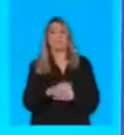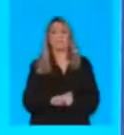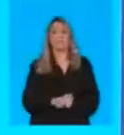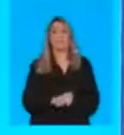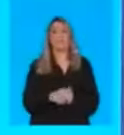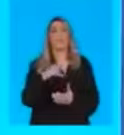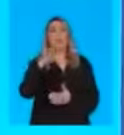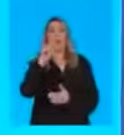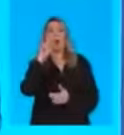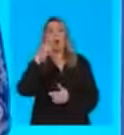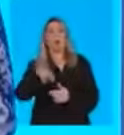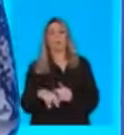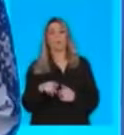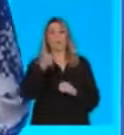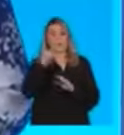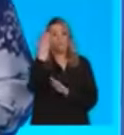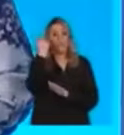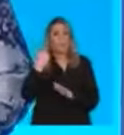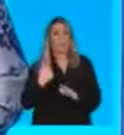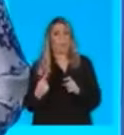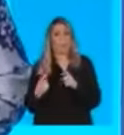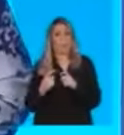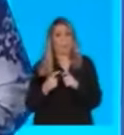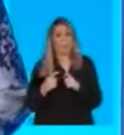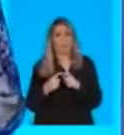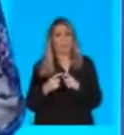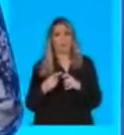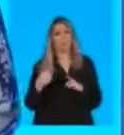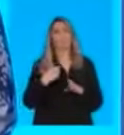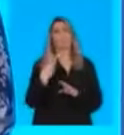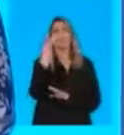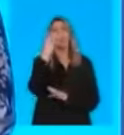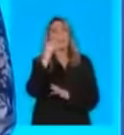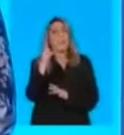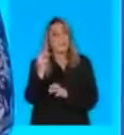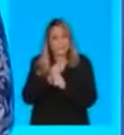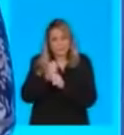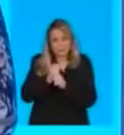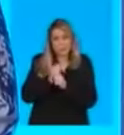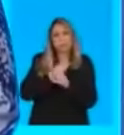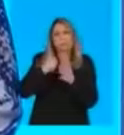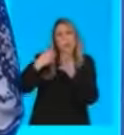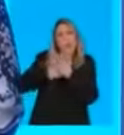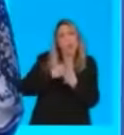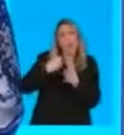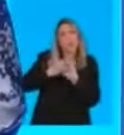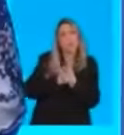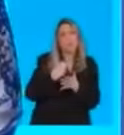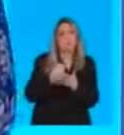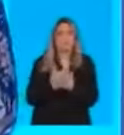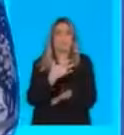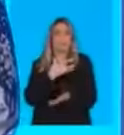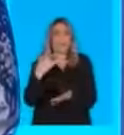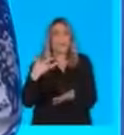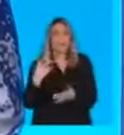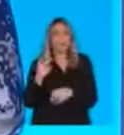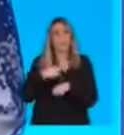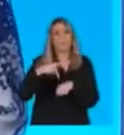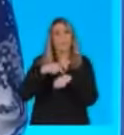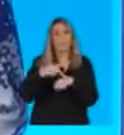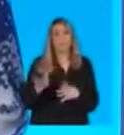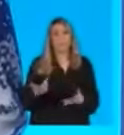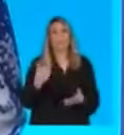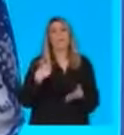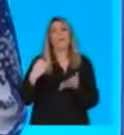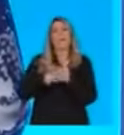Molon Você sabe que eu sou médica e que tenho 30 anos de luta na saúde pública desse país uma luta difícil com